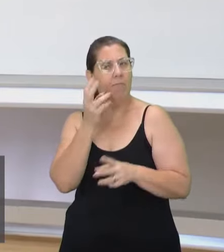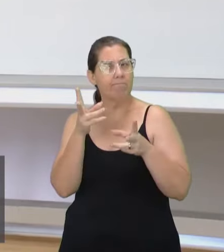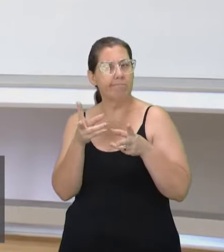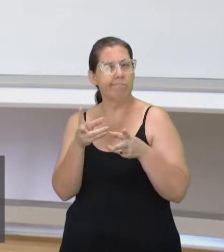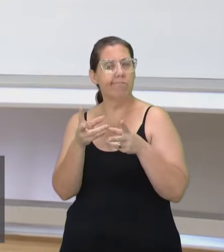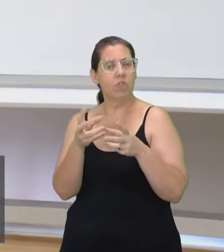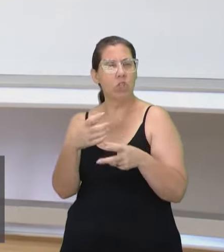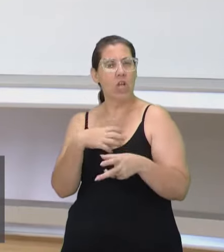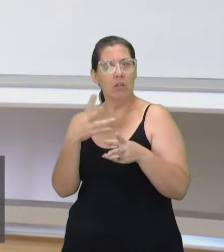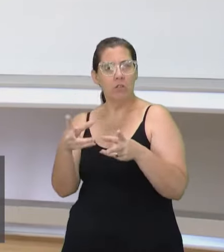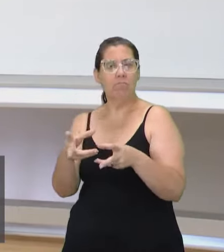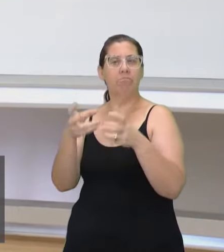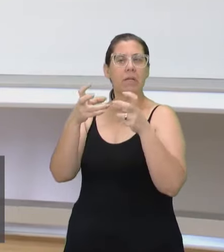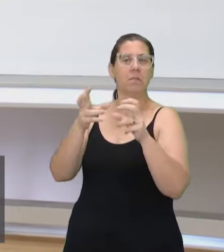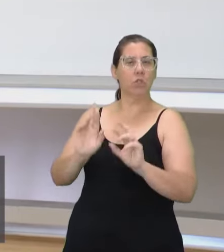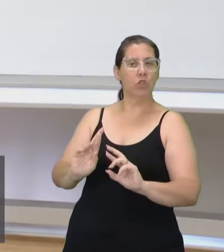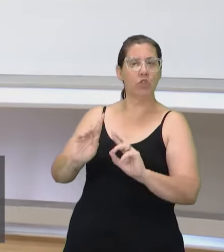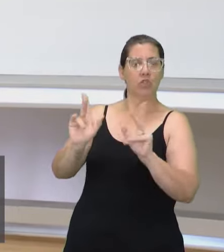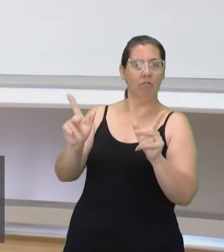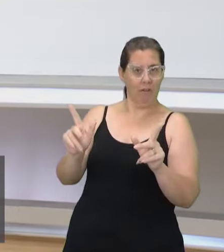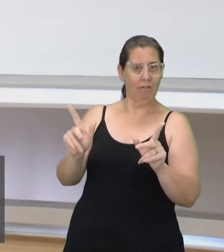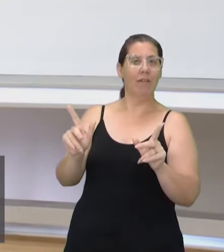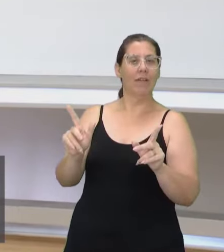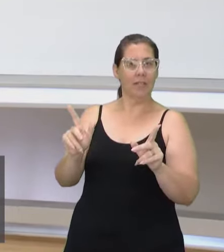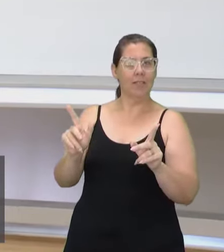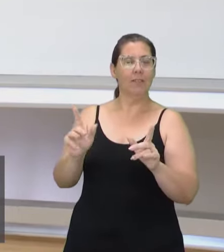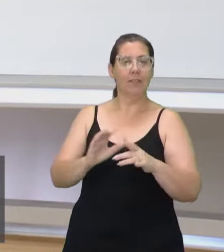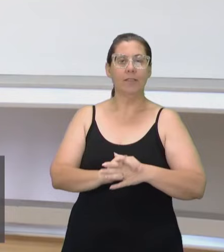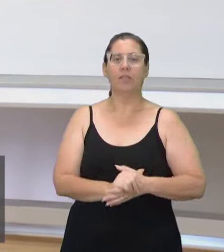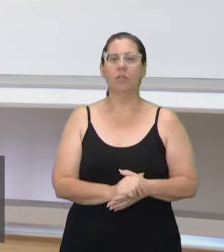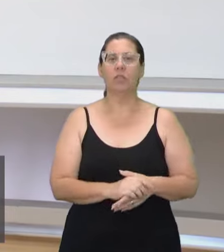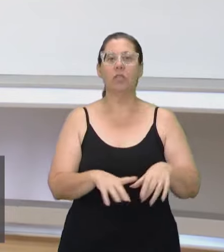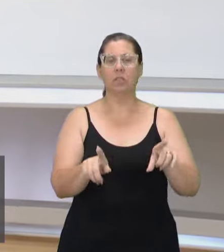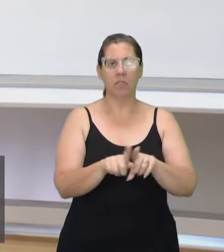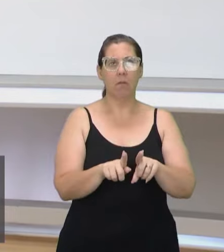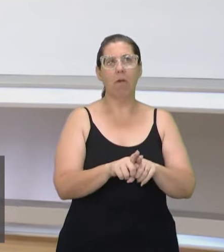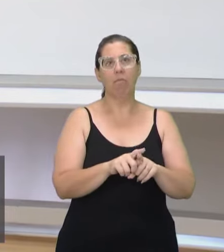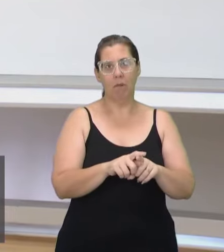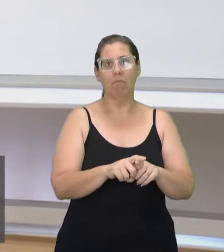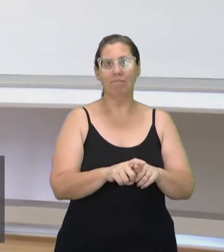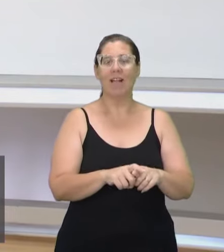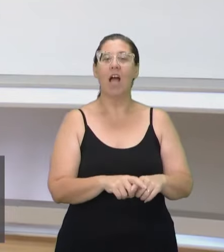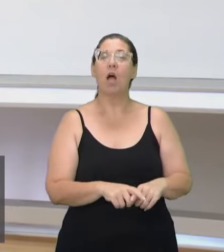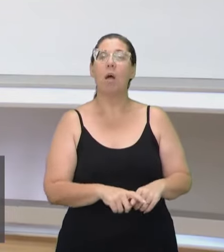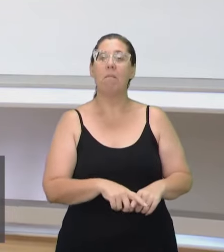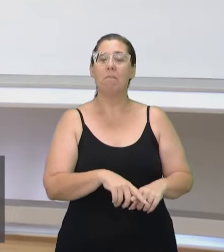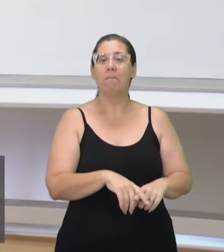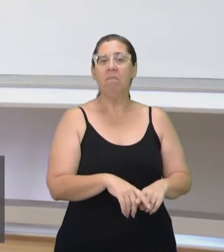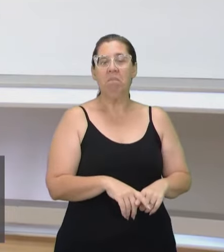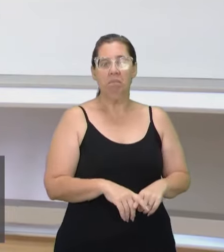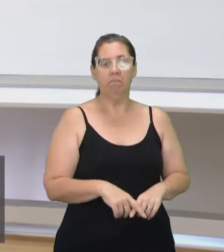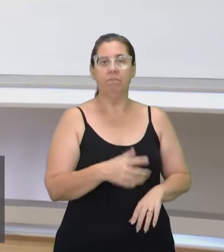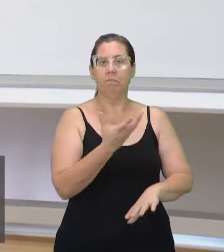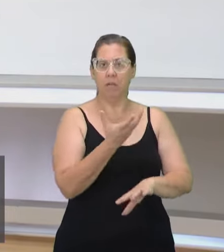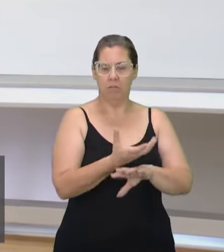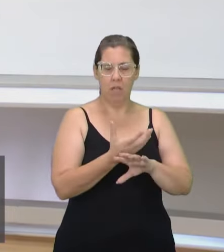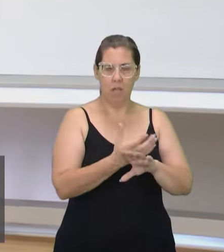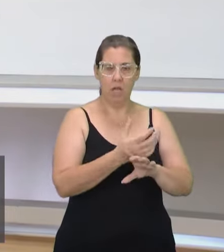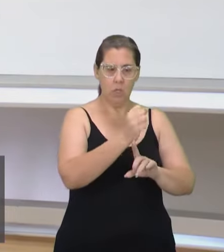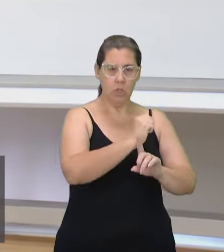olhar, alguns deslocamentos. Isso tem a ver com a matéria de sociologia, por exemplo, no que diz respeito